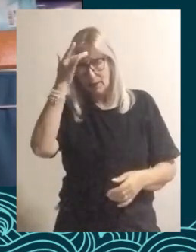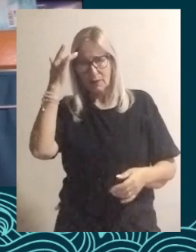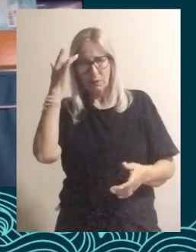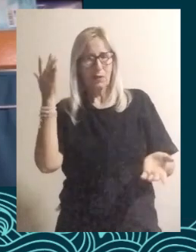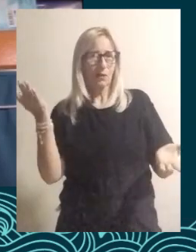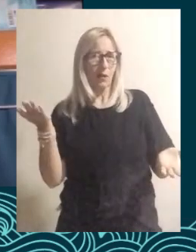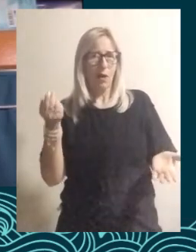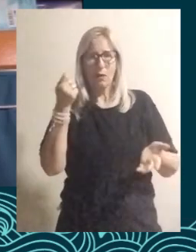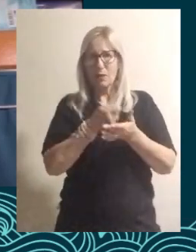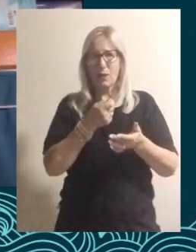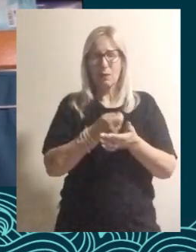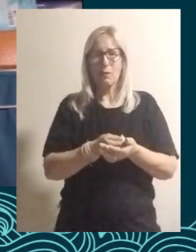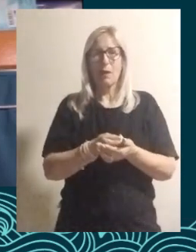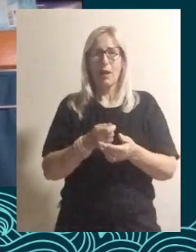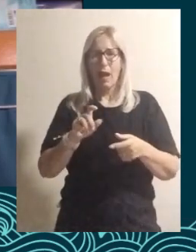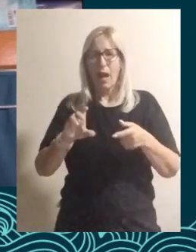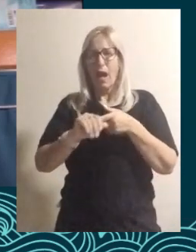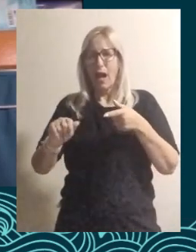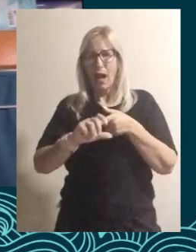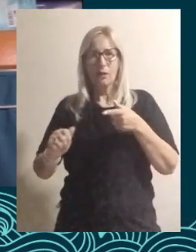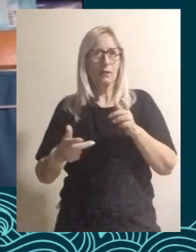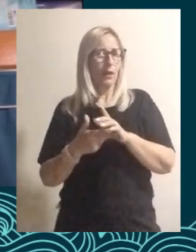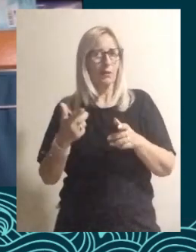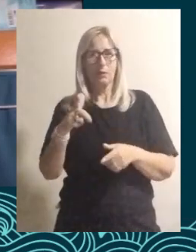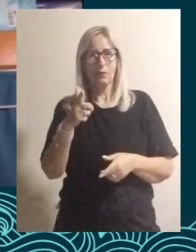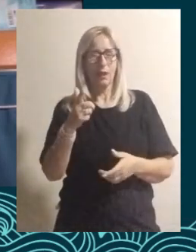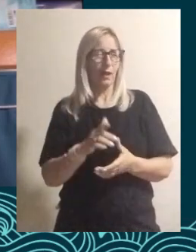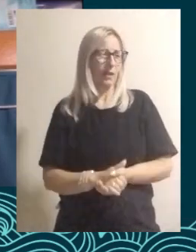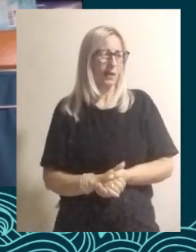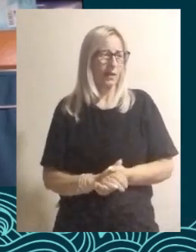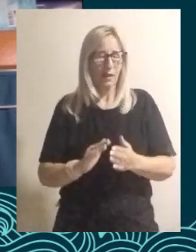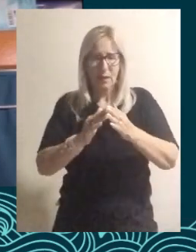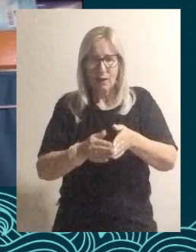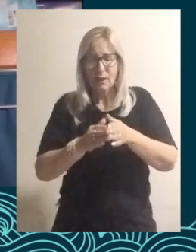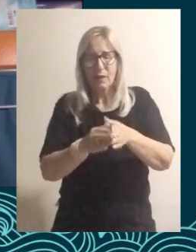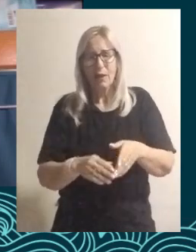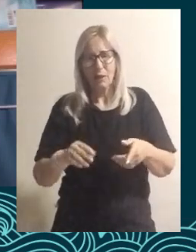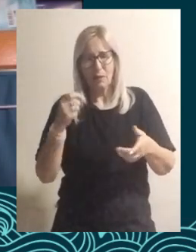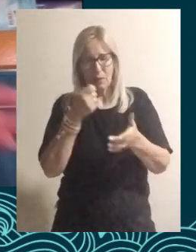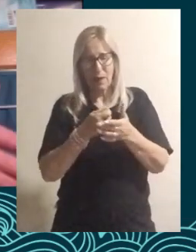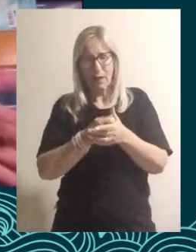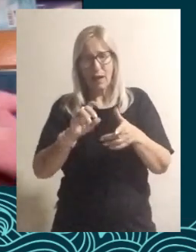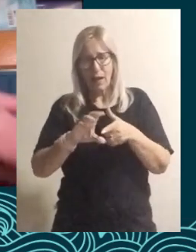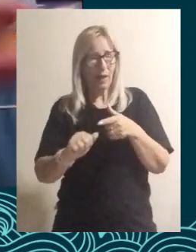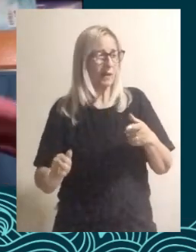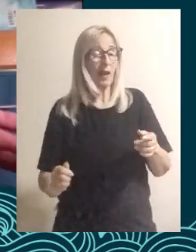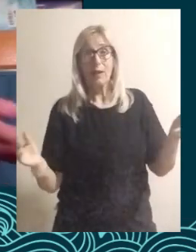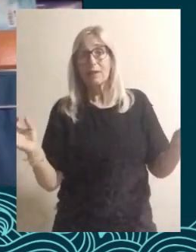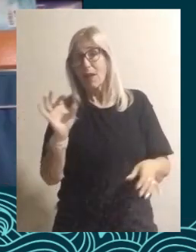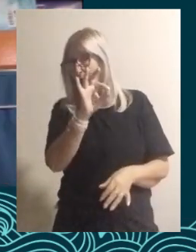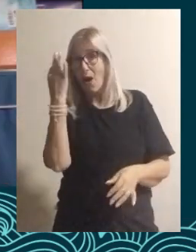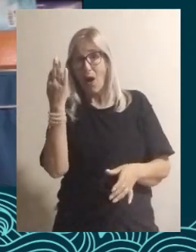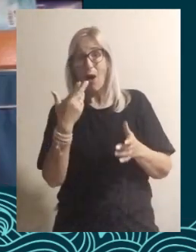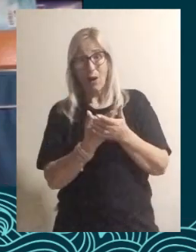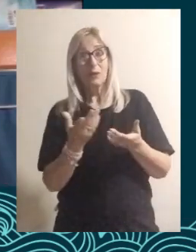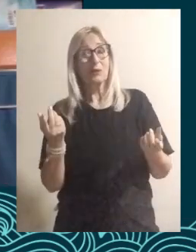pessoas. Então eu pensei, bom, não tenho que pagar um aluguel. Então quanto mais tempo eu passar no barco, menos tempo eu tenho que pagar de aluguel.